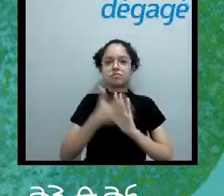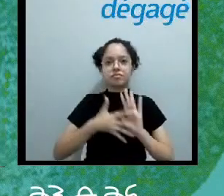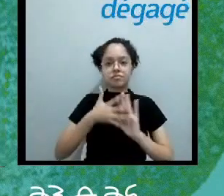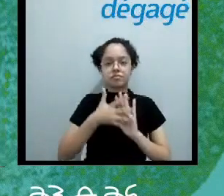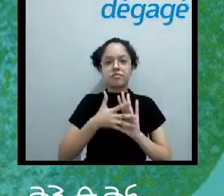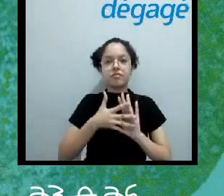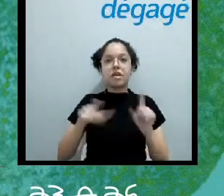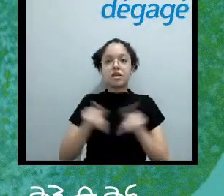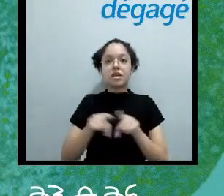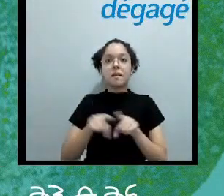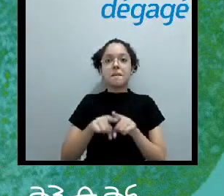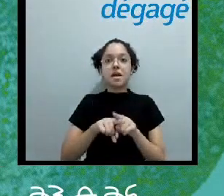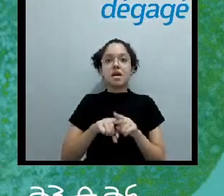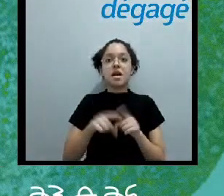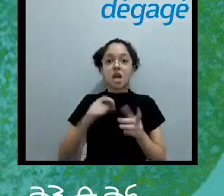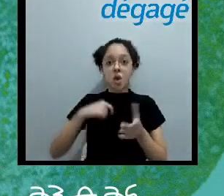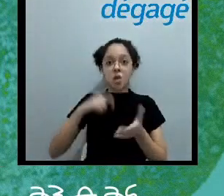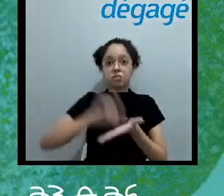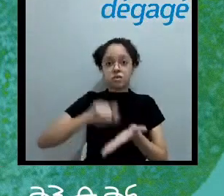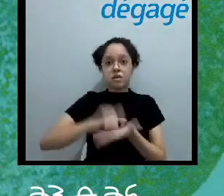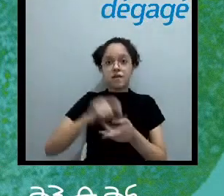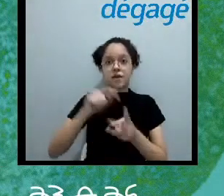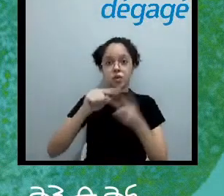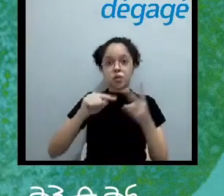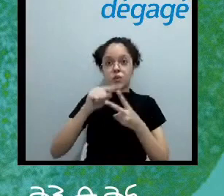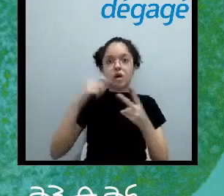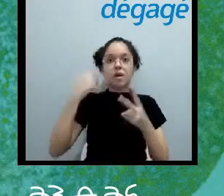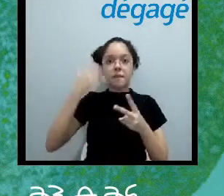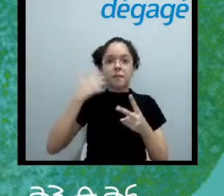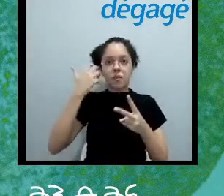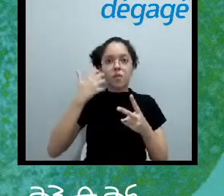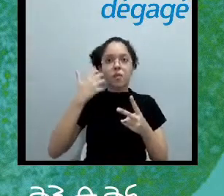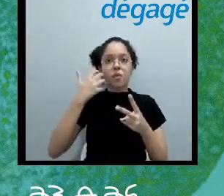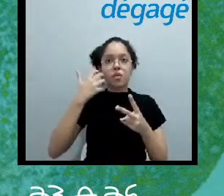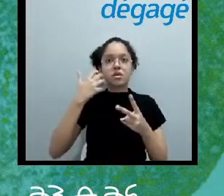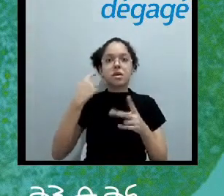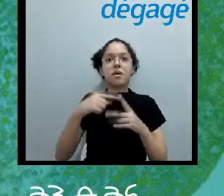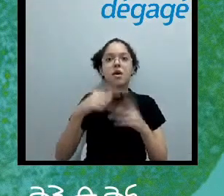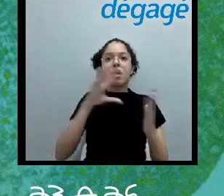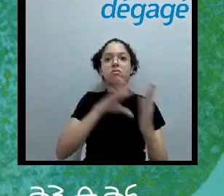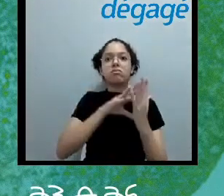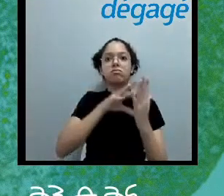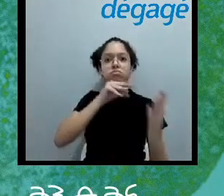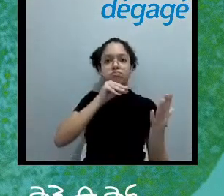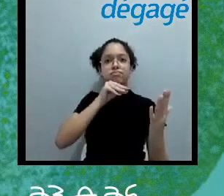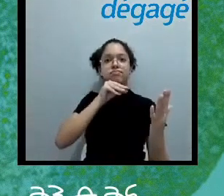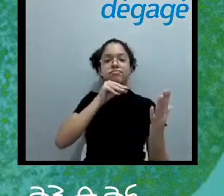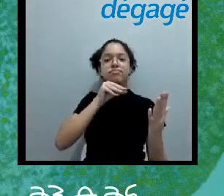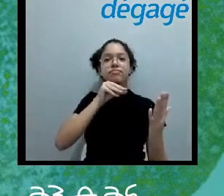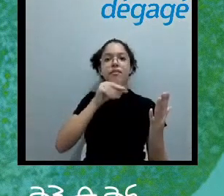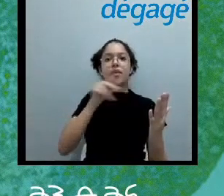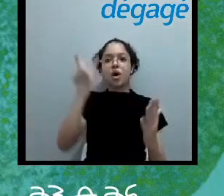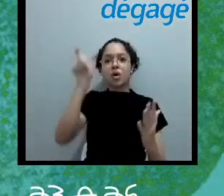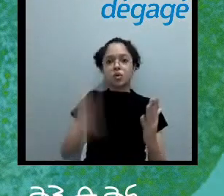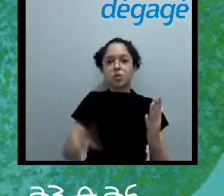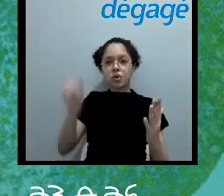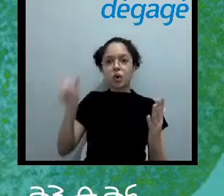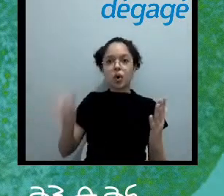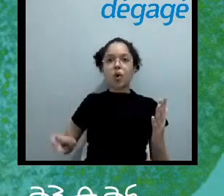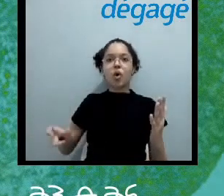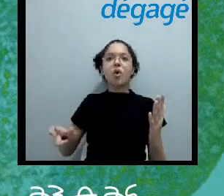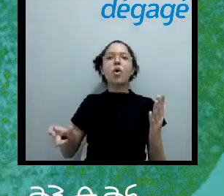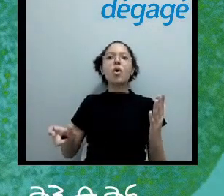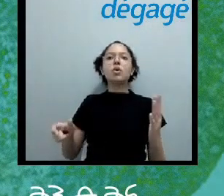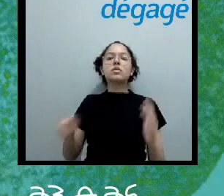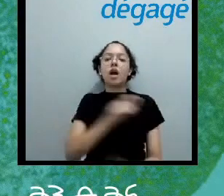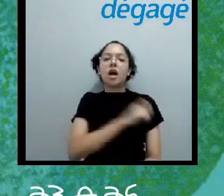dois usuários lá da secretaria, que são apaixonados por bola e que, pelo menos em algum momento do nosso encontro, nós tínhamos que